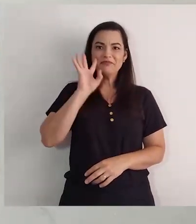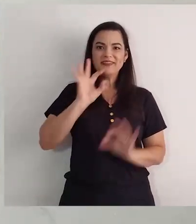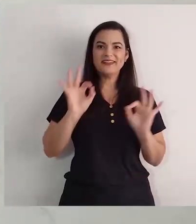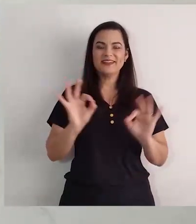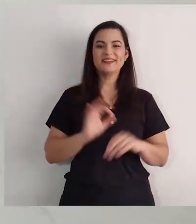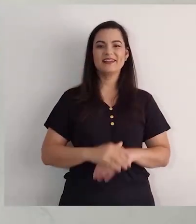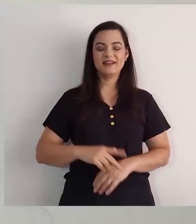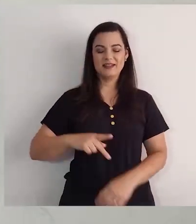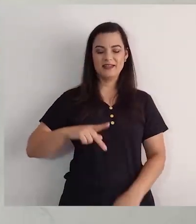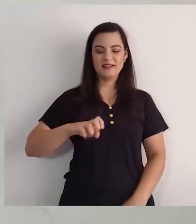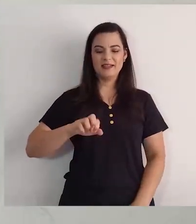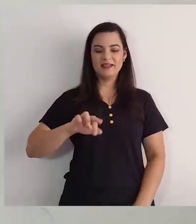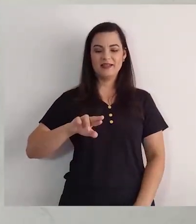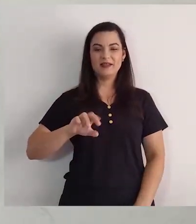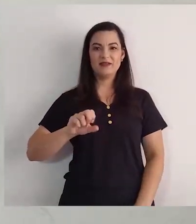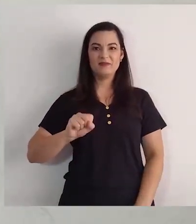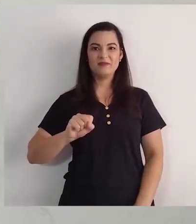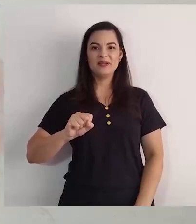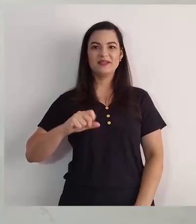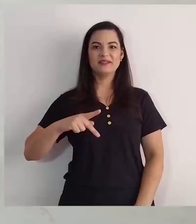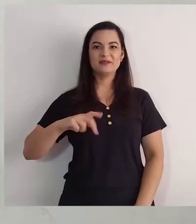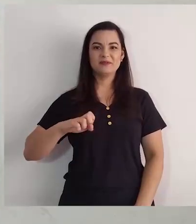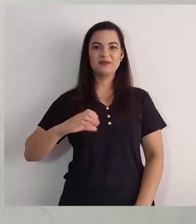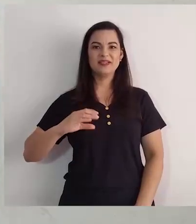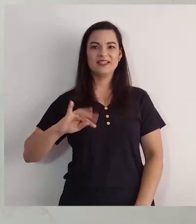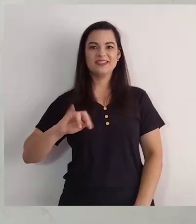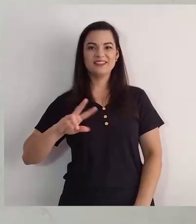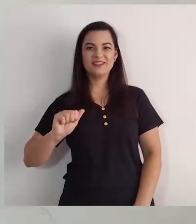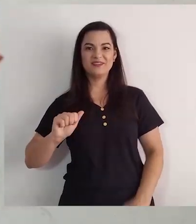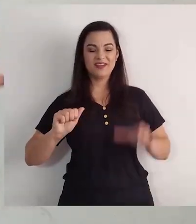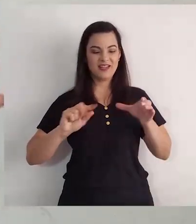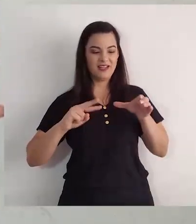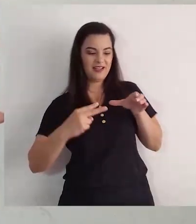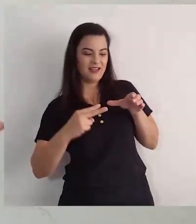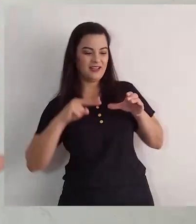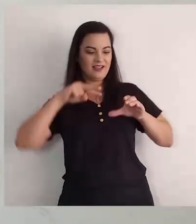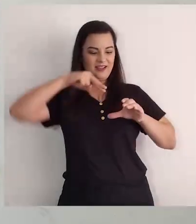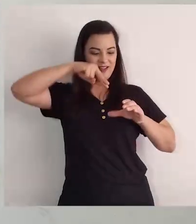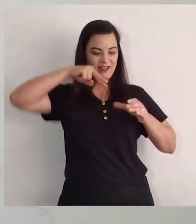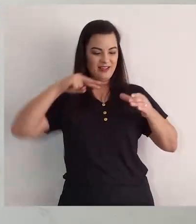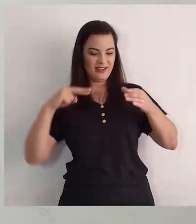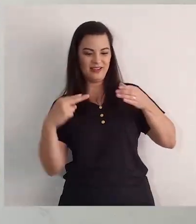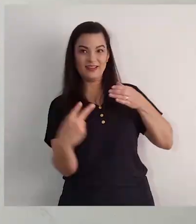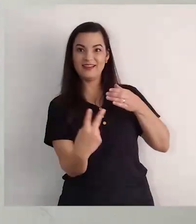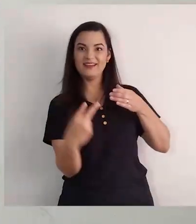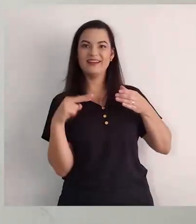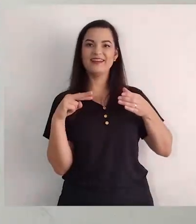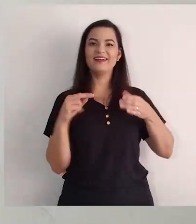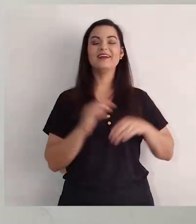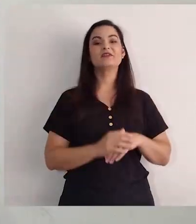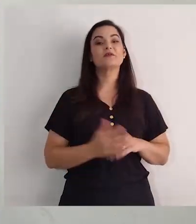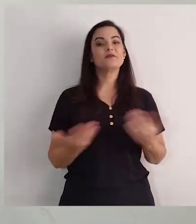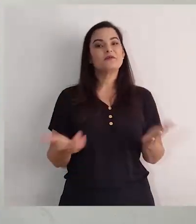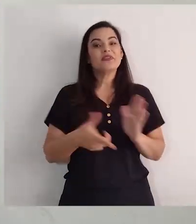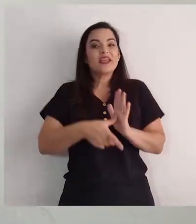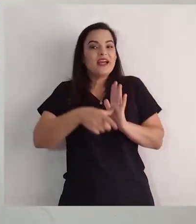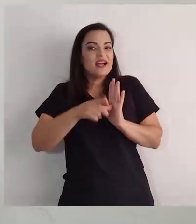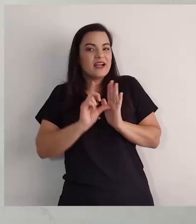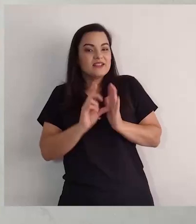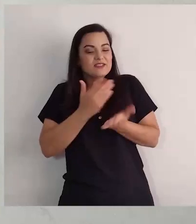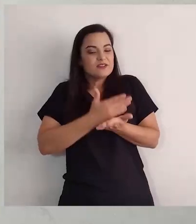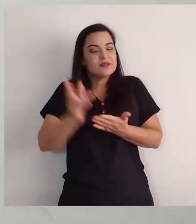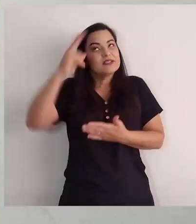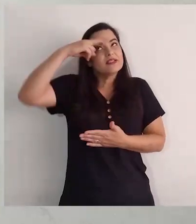de seguirmos com as nossas histórias, com as nossas memórias aqui do programa, dos